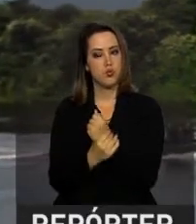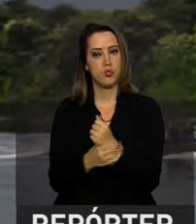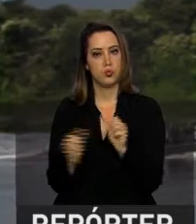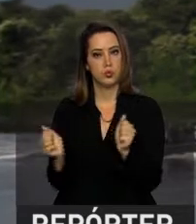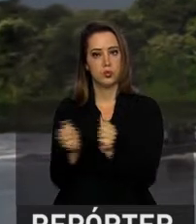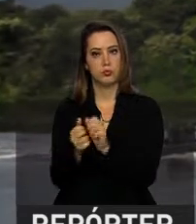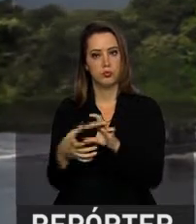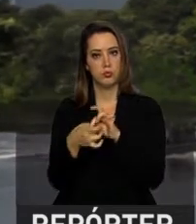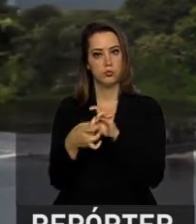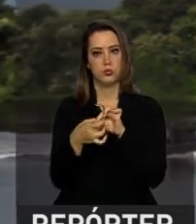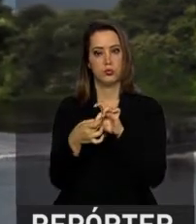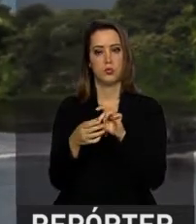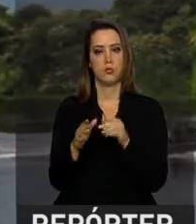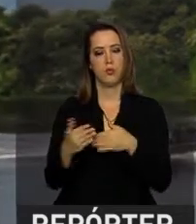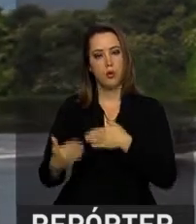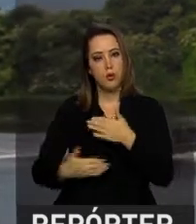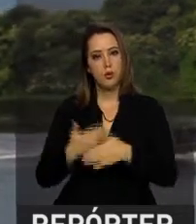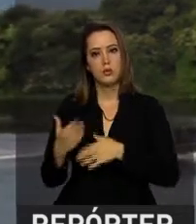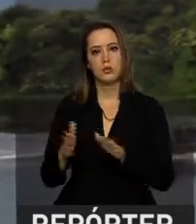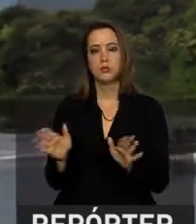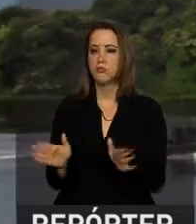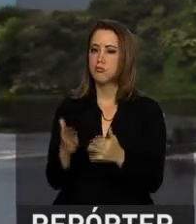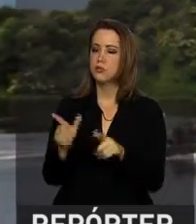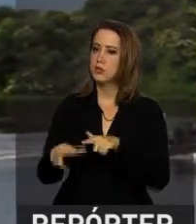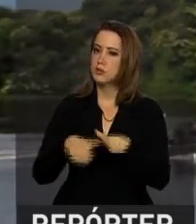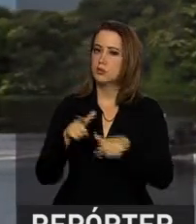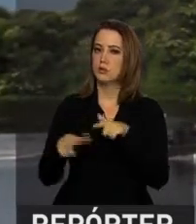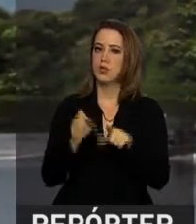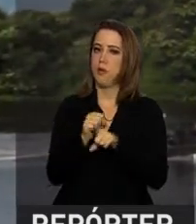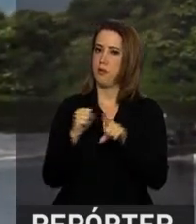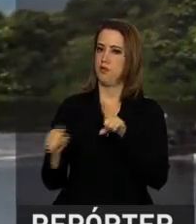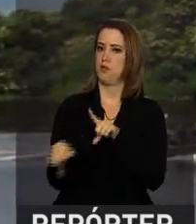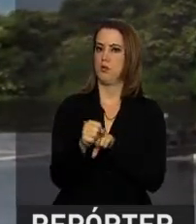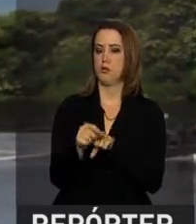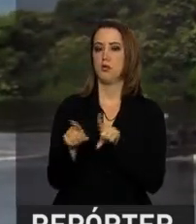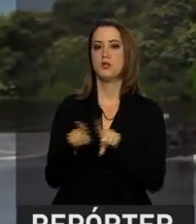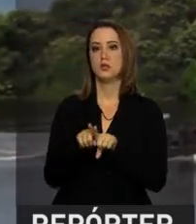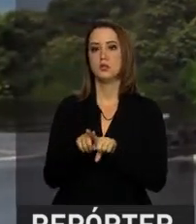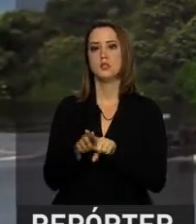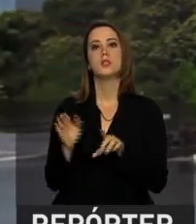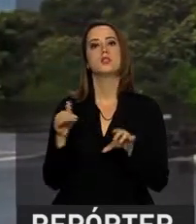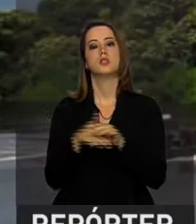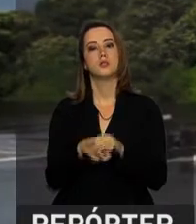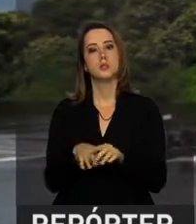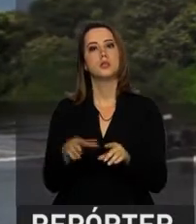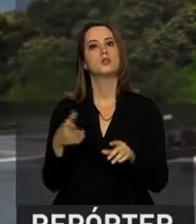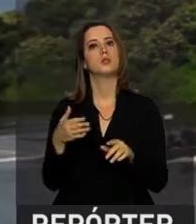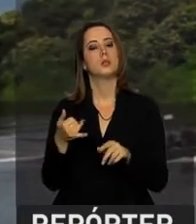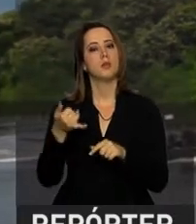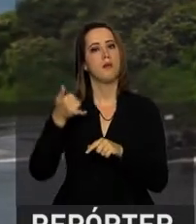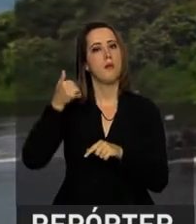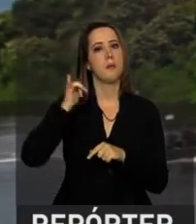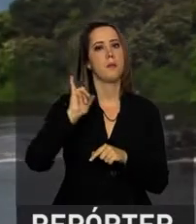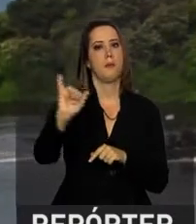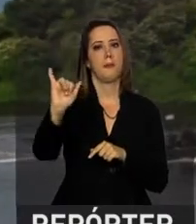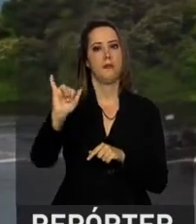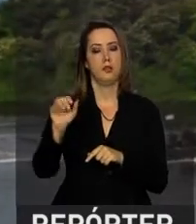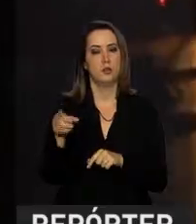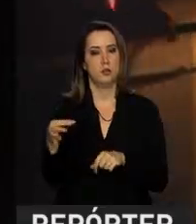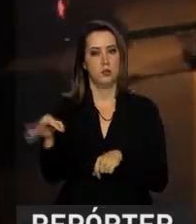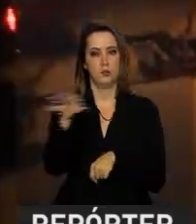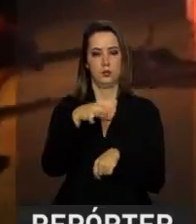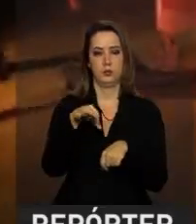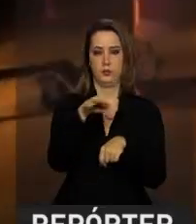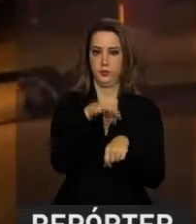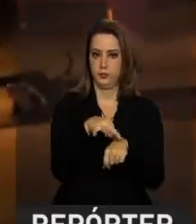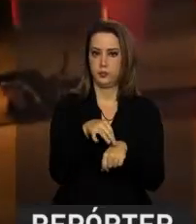estão também desenvolvendo uma ação social que inclui além das que eu aqui já citei o combate exatamente aedes aegypti